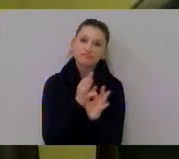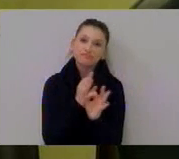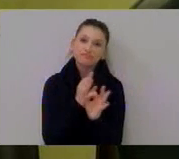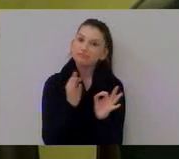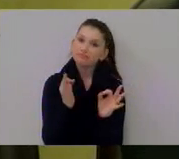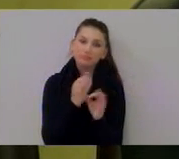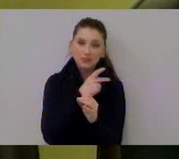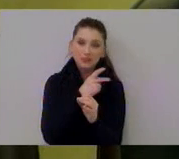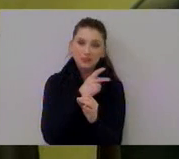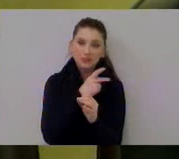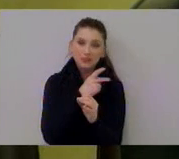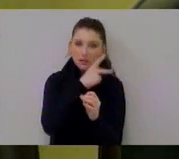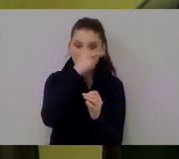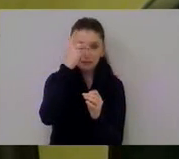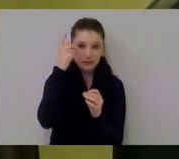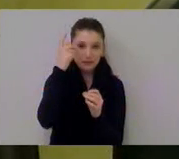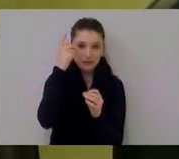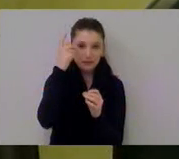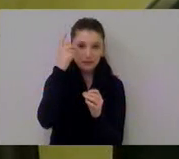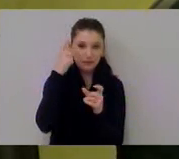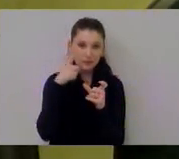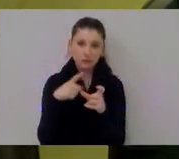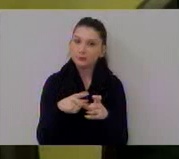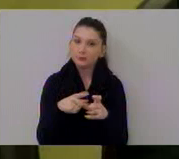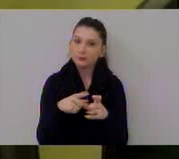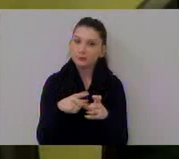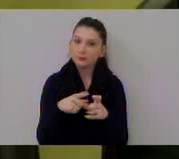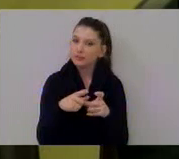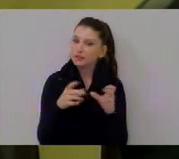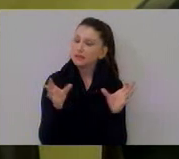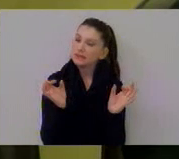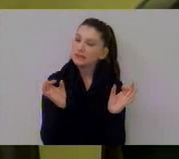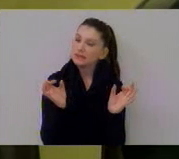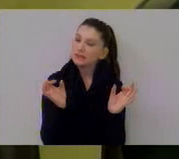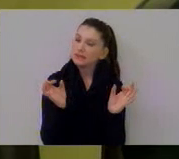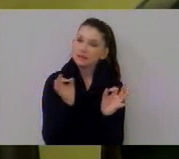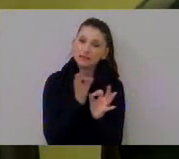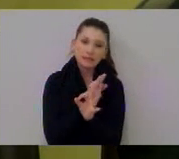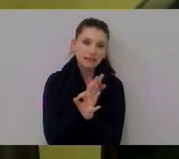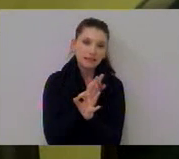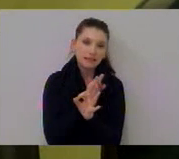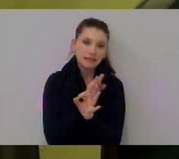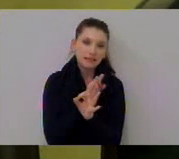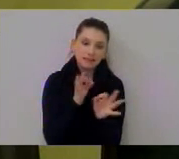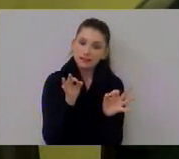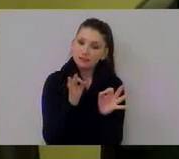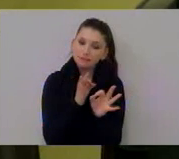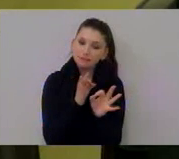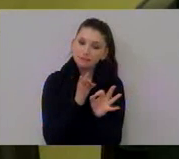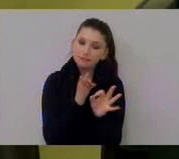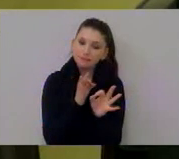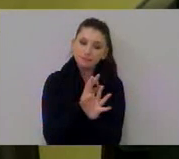eles dizem que notificam o dono do terreno,